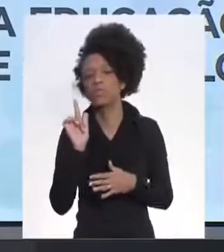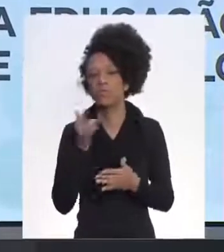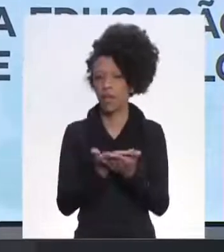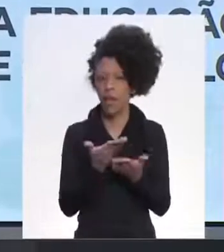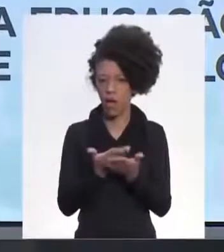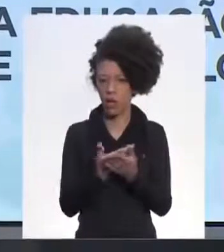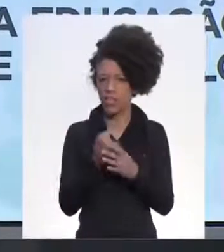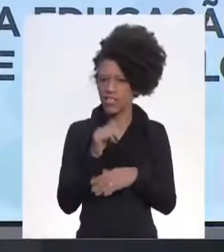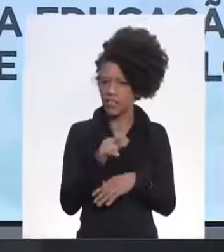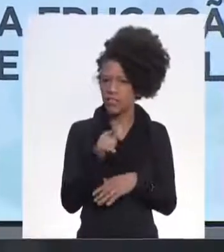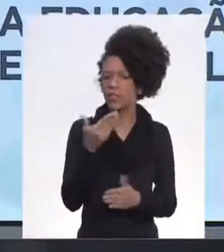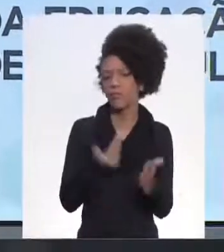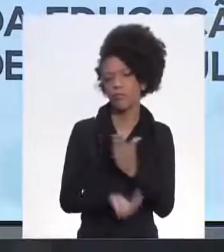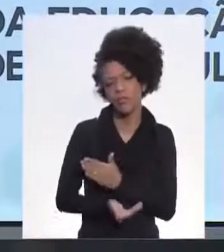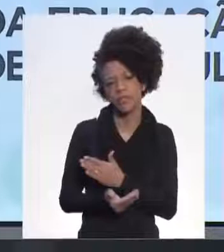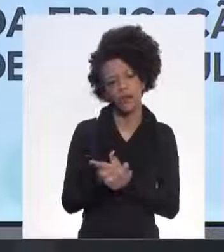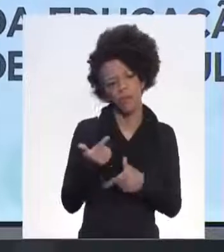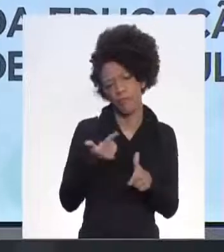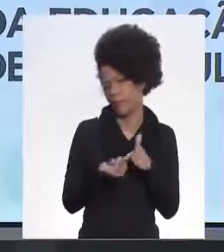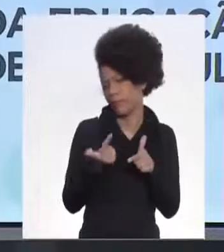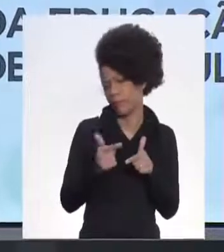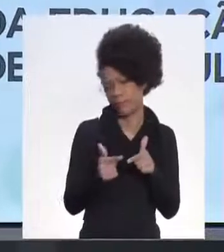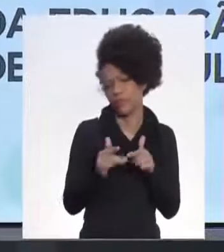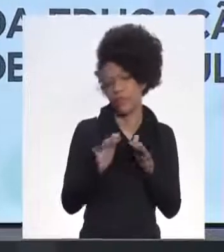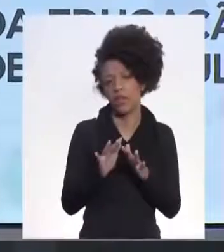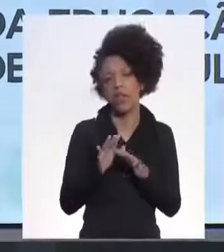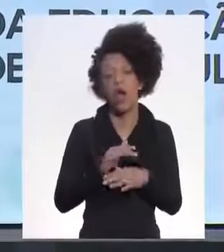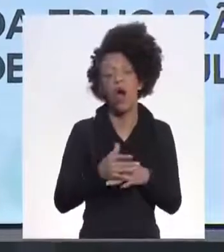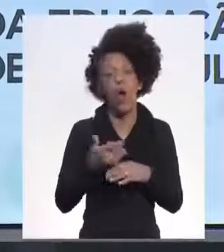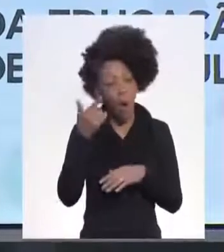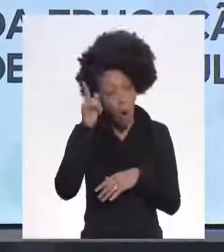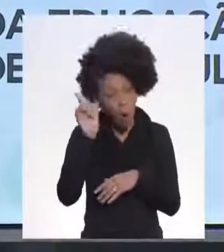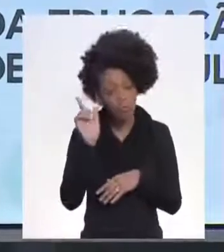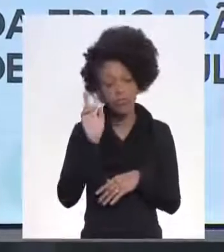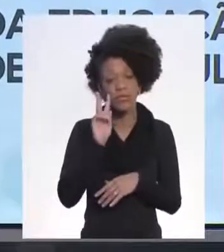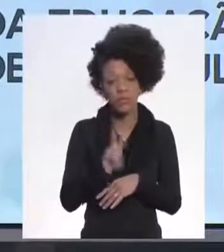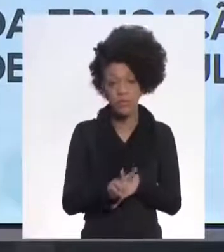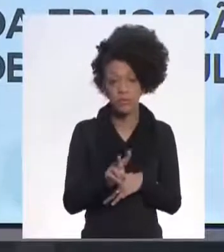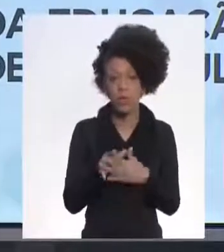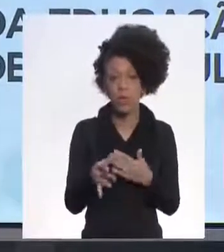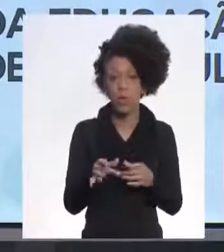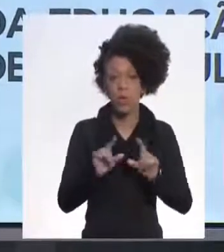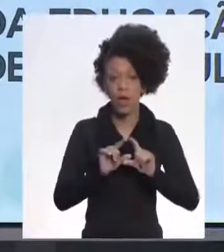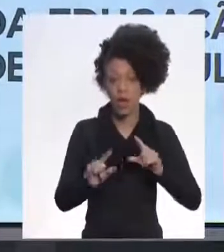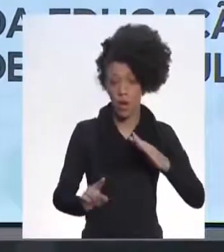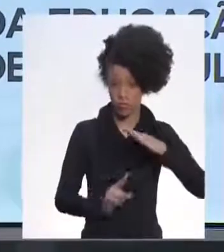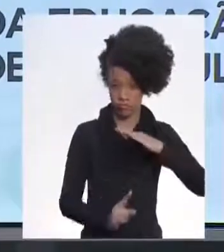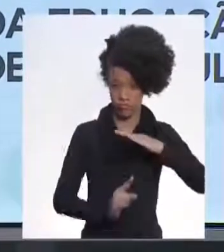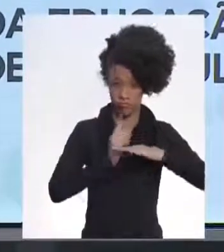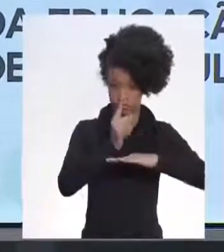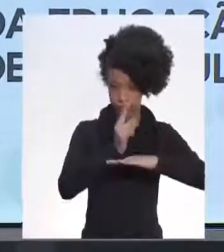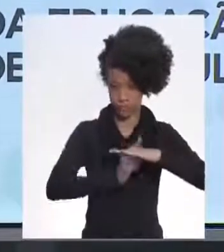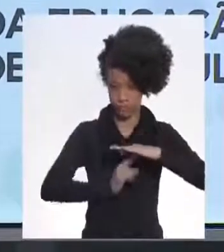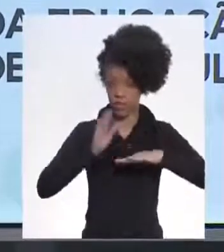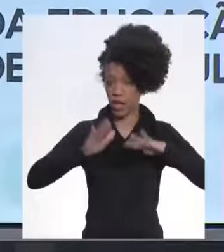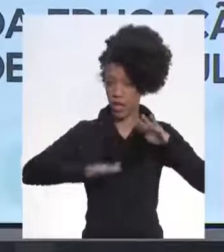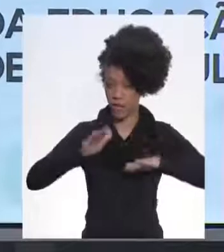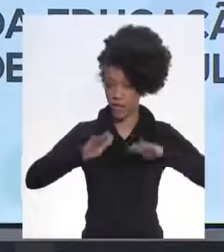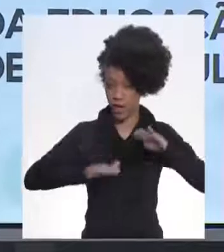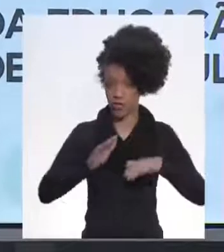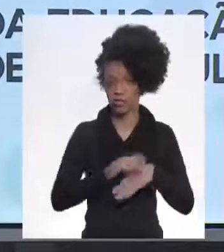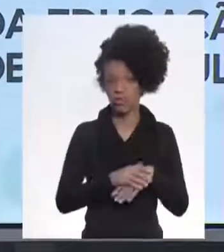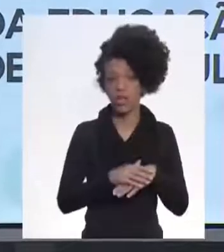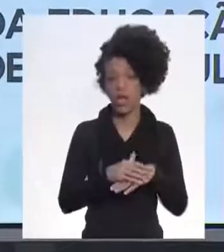se você perdeu a aula, não tem problema. Ontem que nós vimos, através de uma fração equivalente lá, colocamos